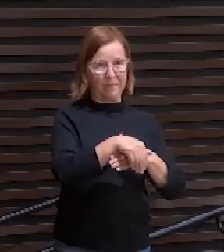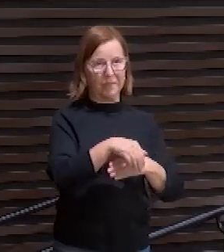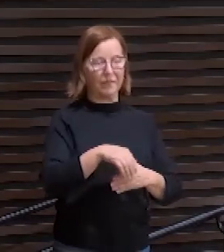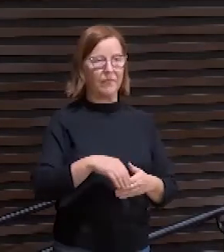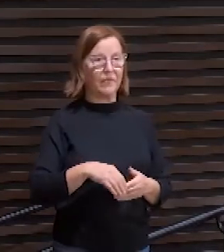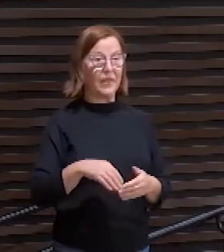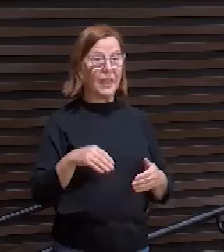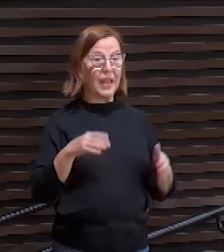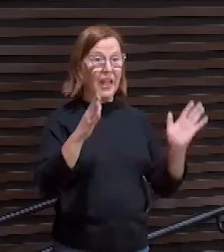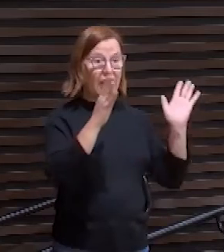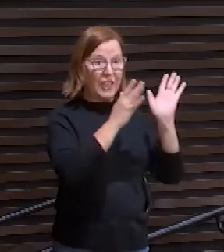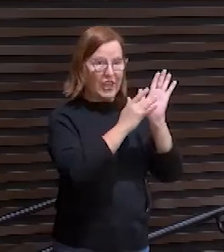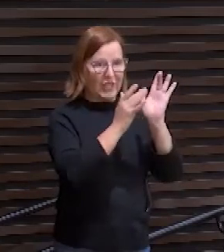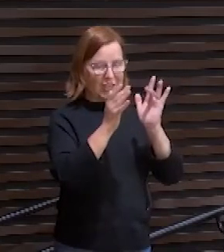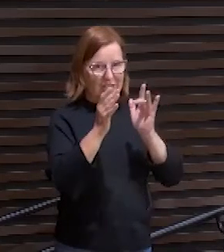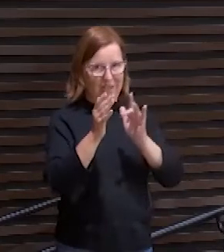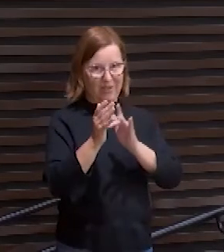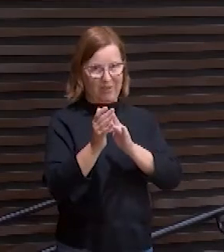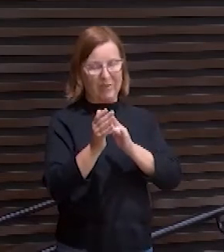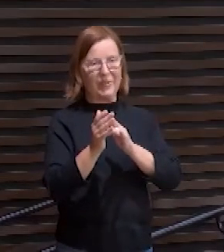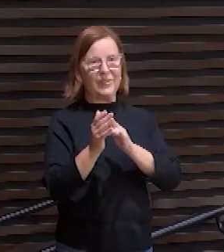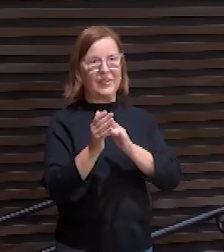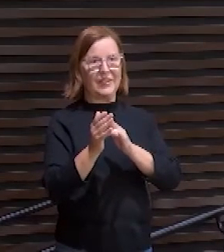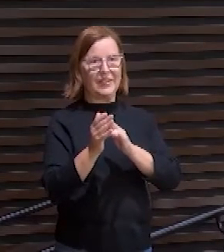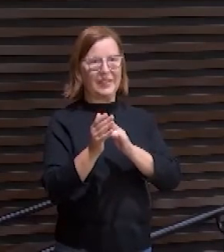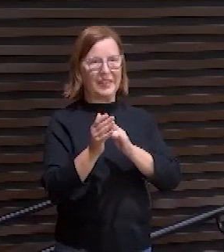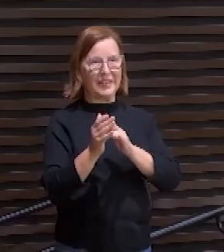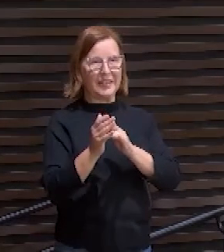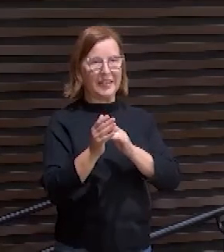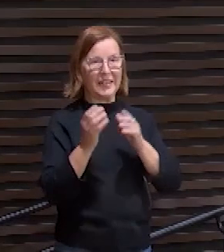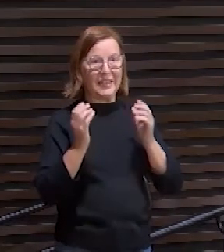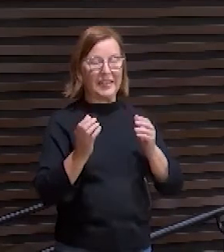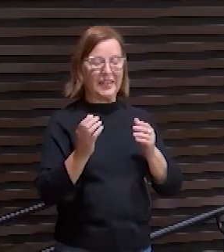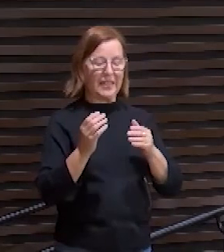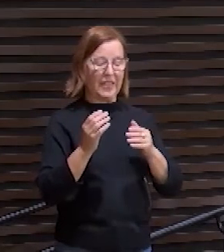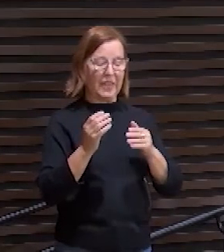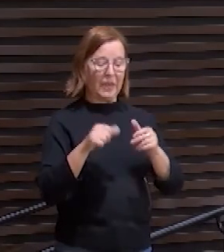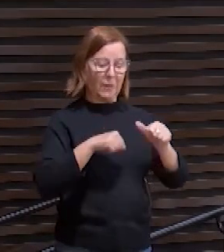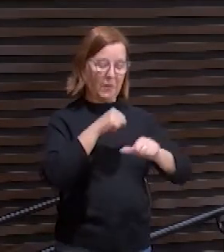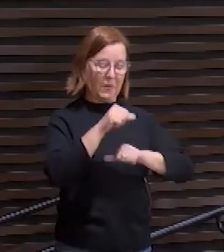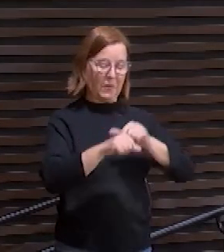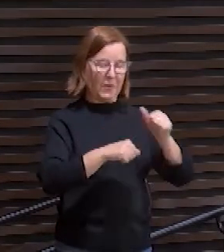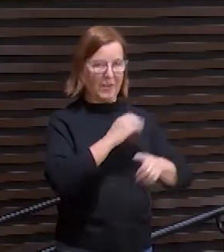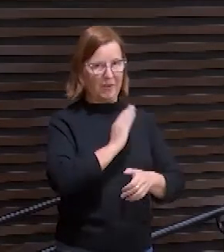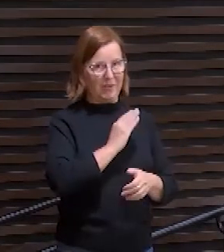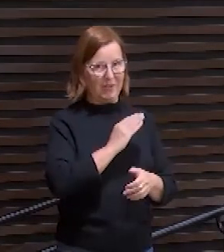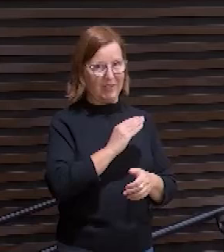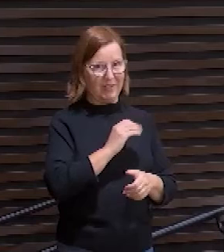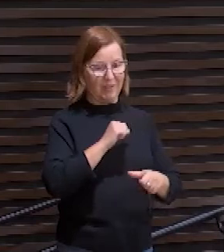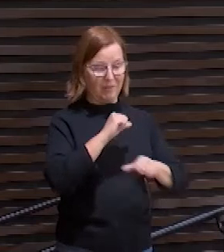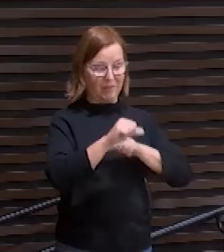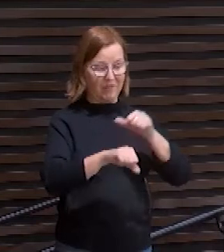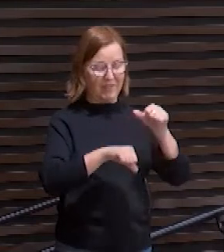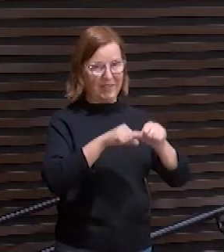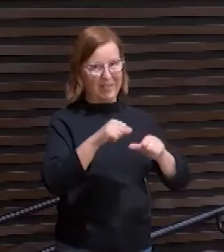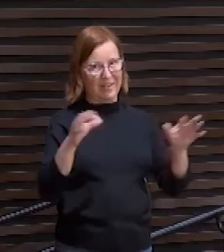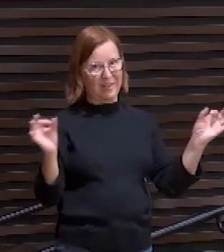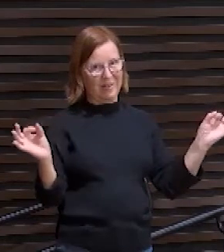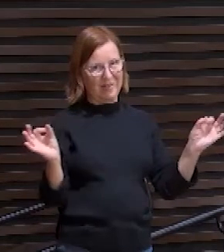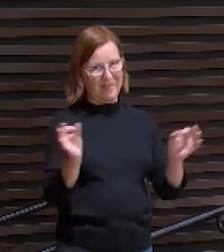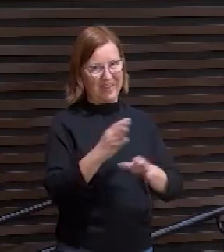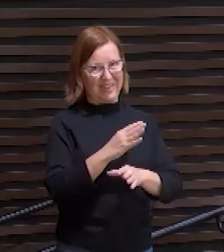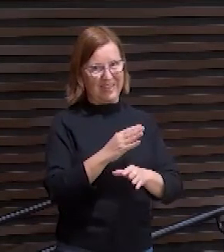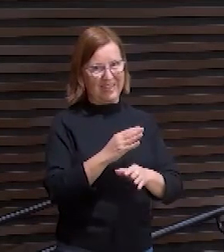E Jesus quer tratar a partir do coração, de uma mudança completa. A partir